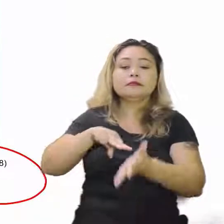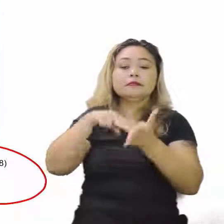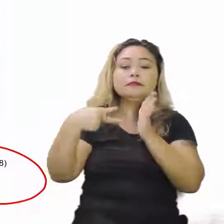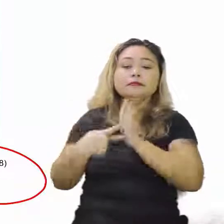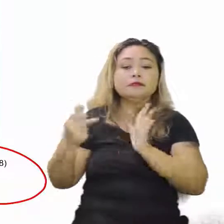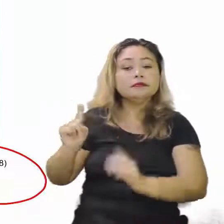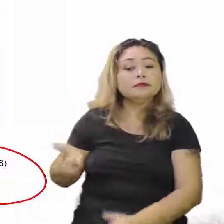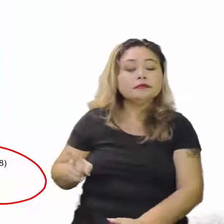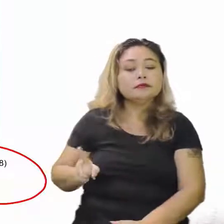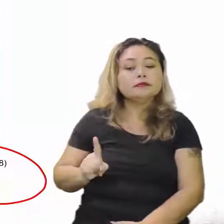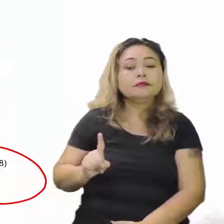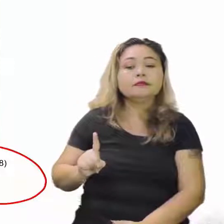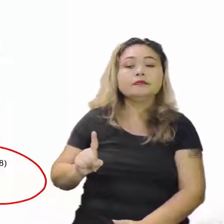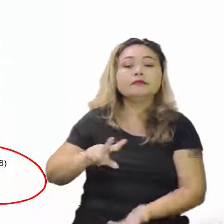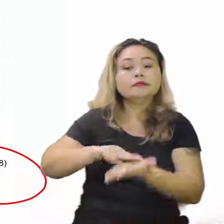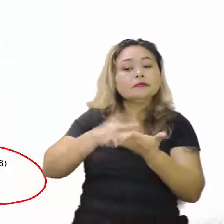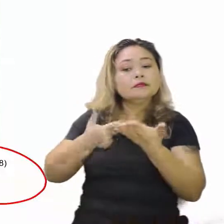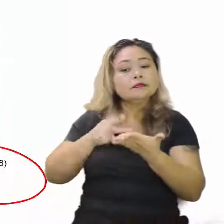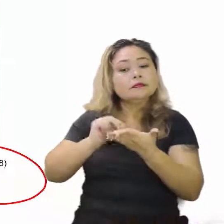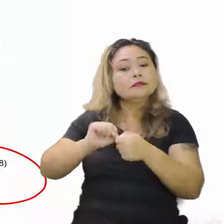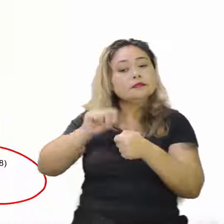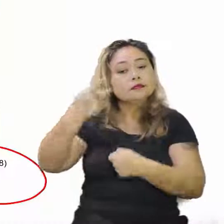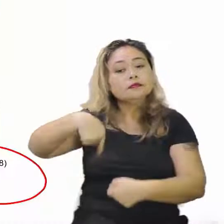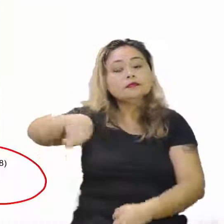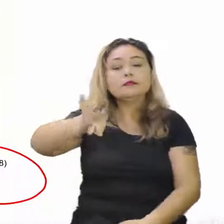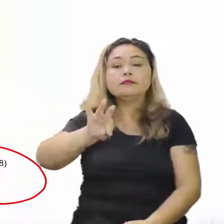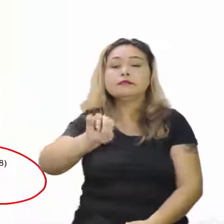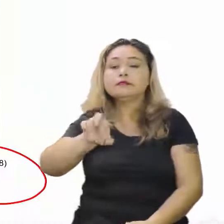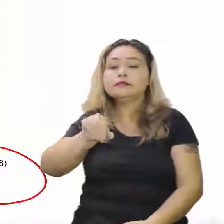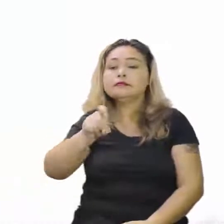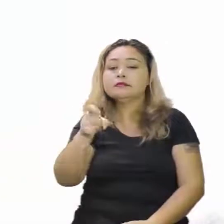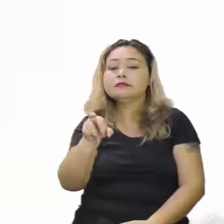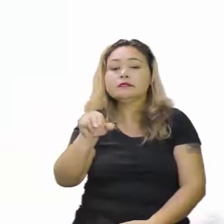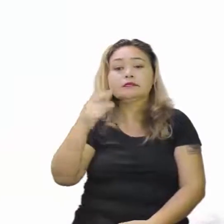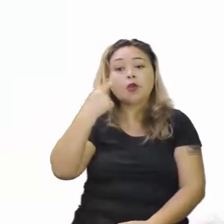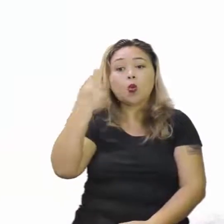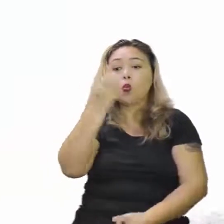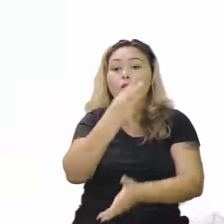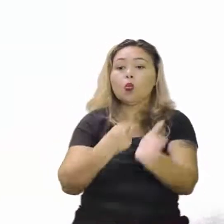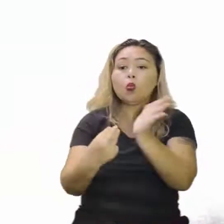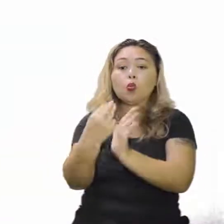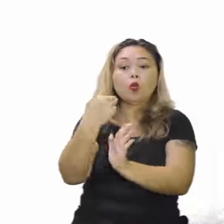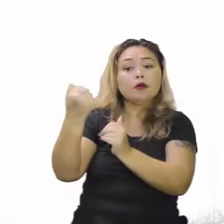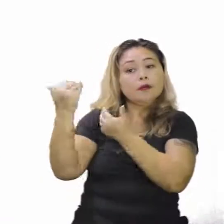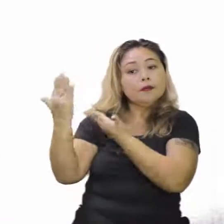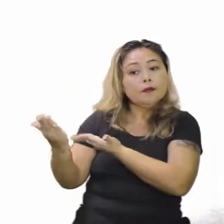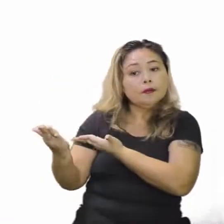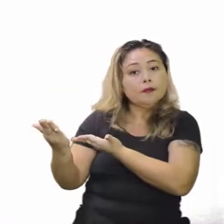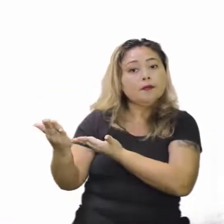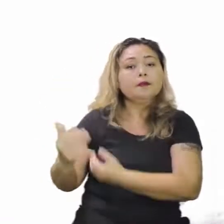para vocês o Marco Teixeira. Mas outro mapinha aqui, ó.